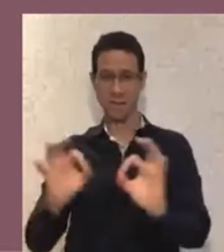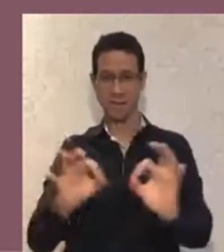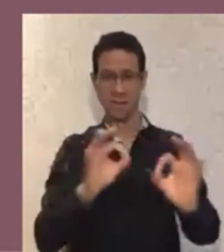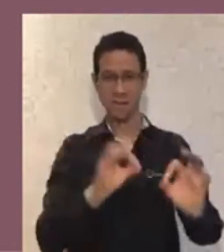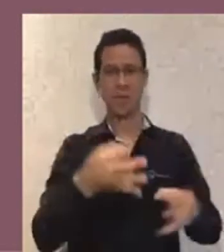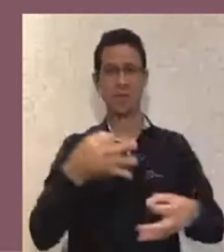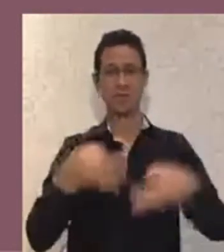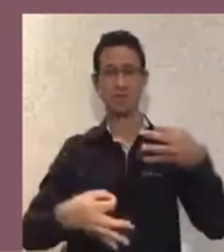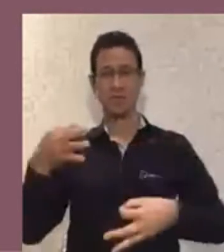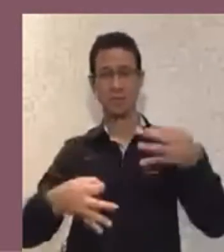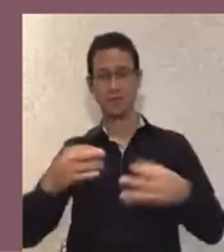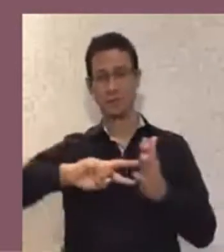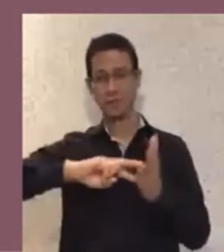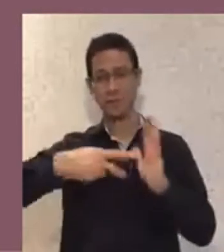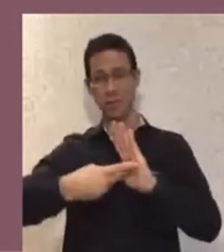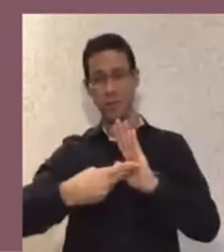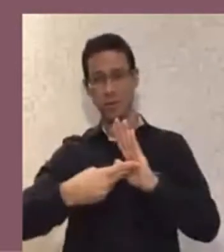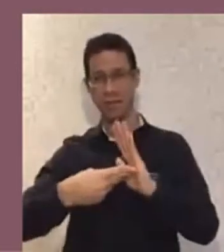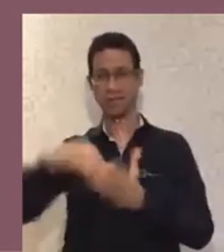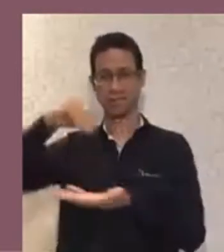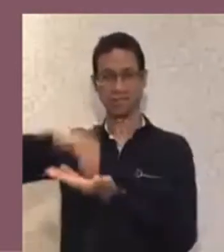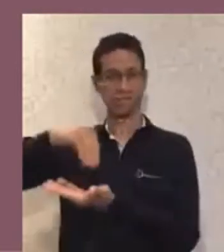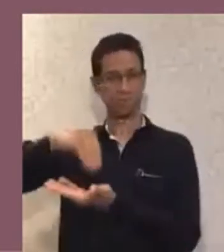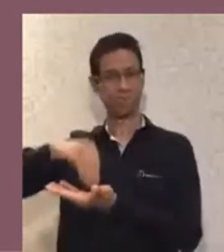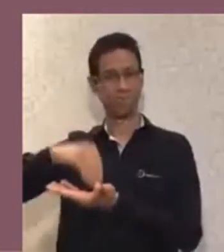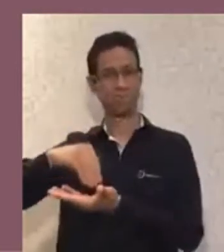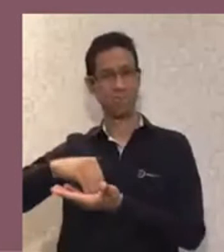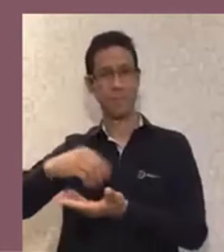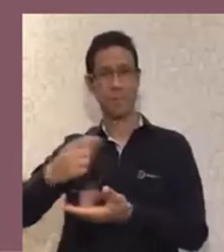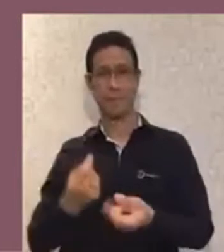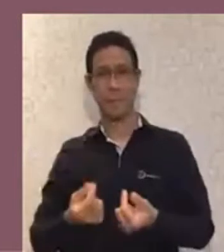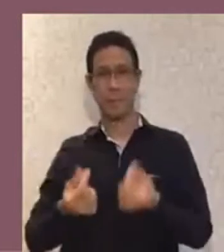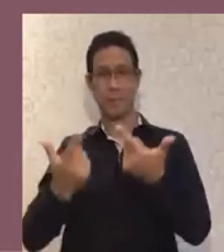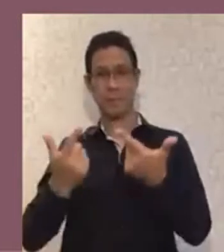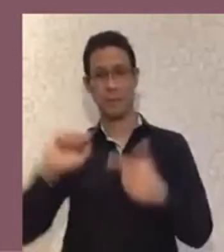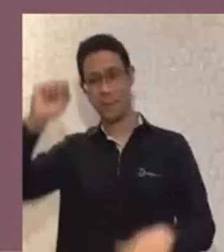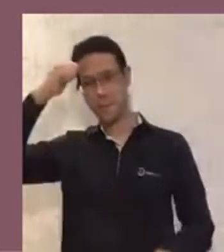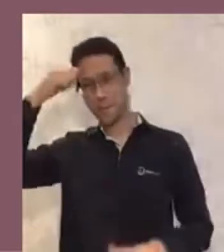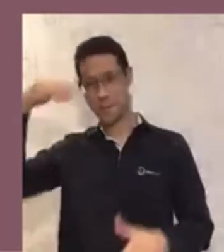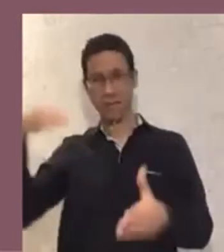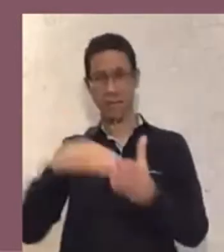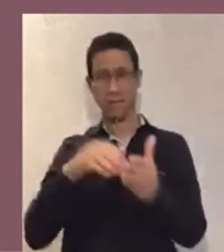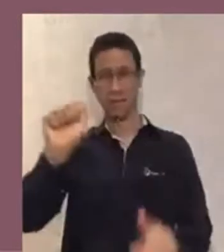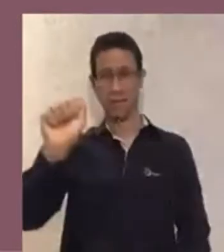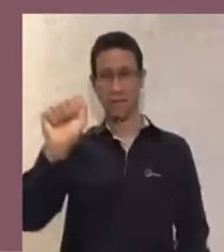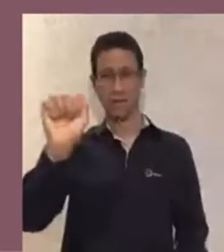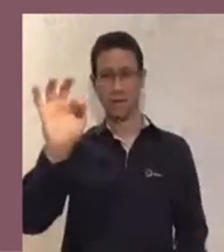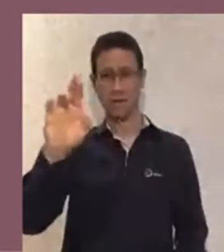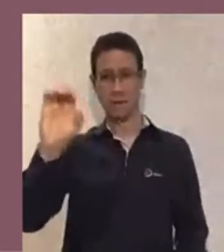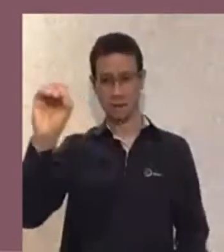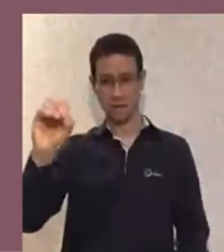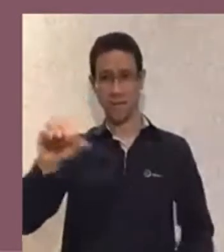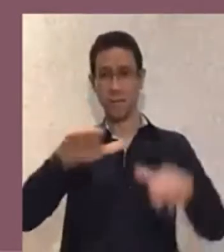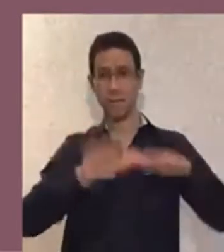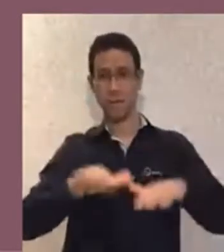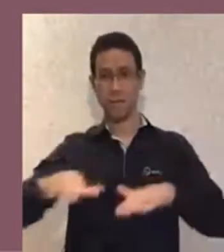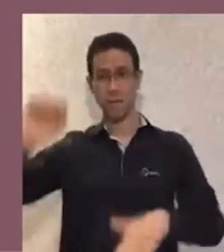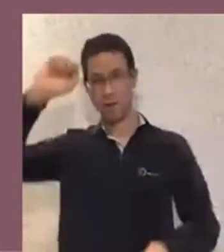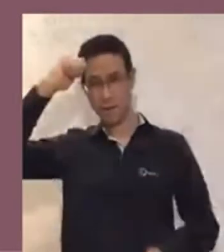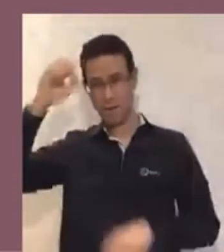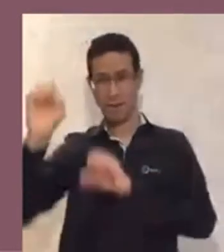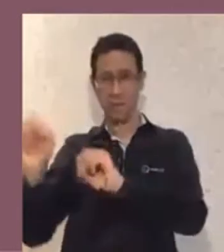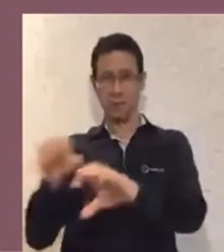Injustiça Econômica, De Preto a Afrodescendente, e Movimento Negro e Educação, dentre outras.